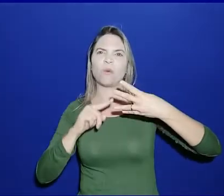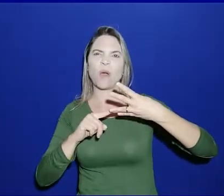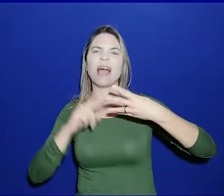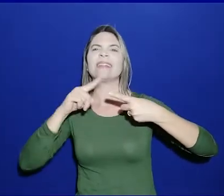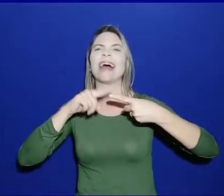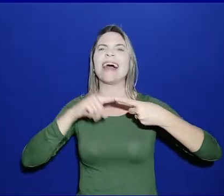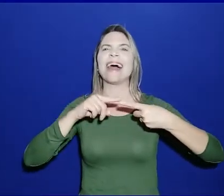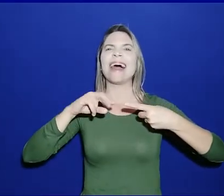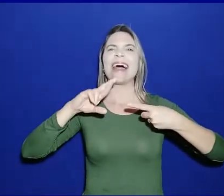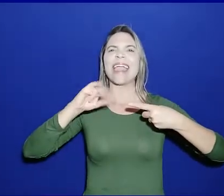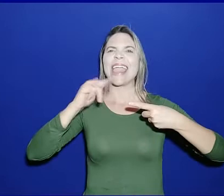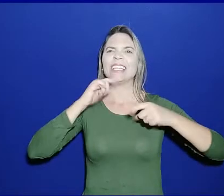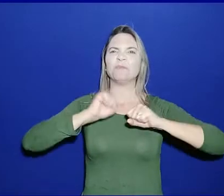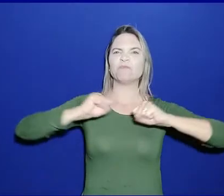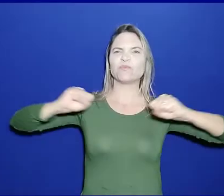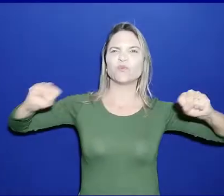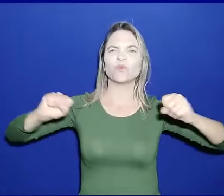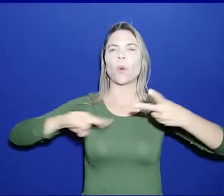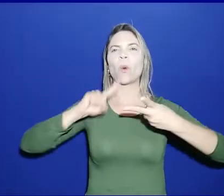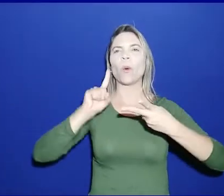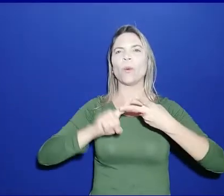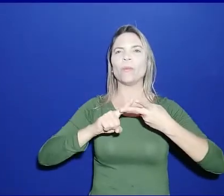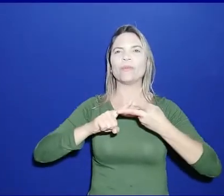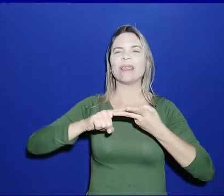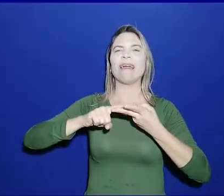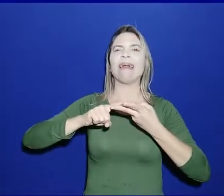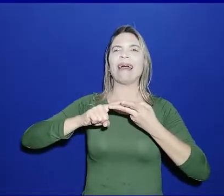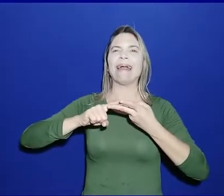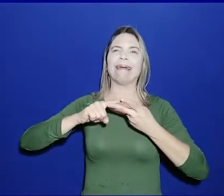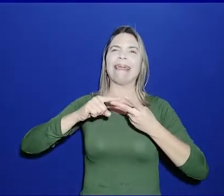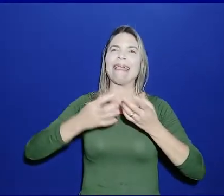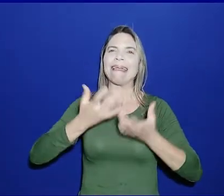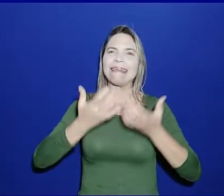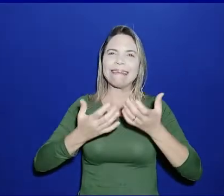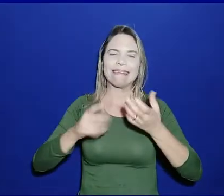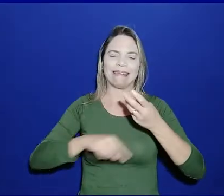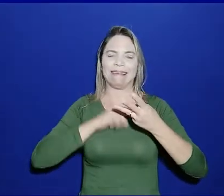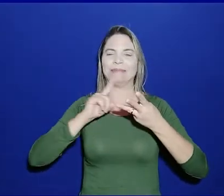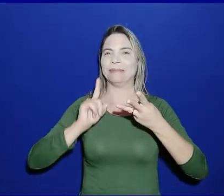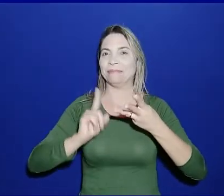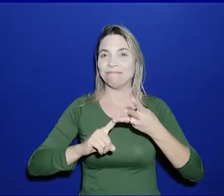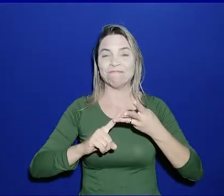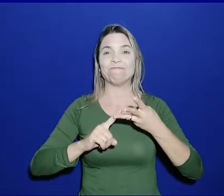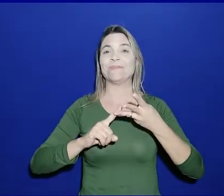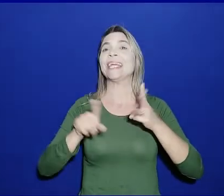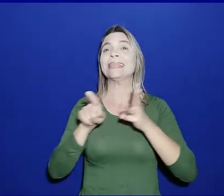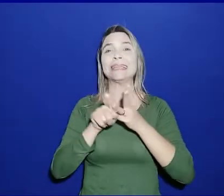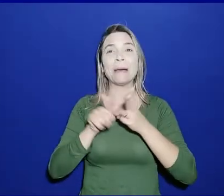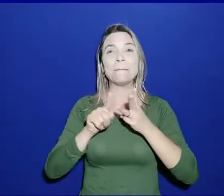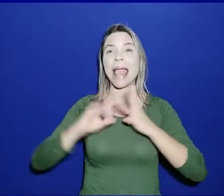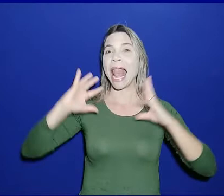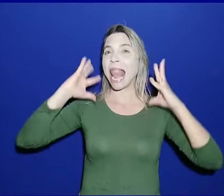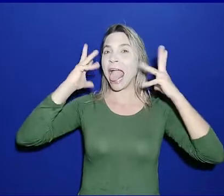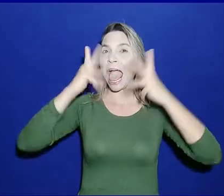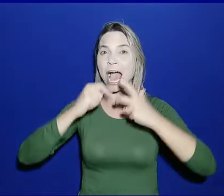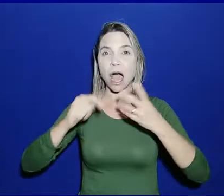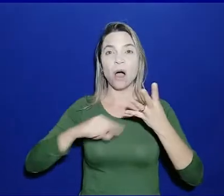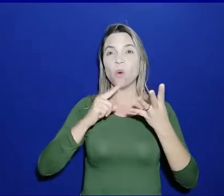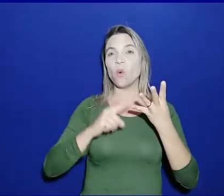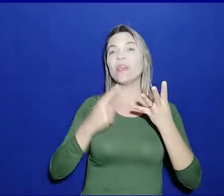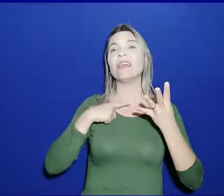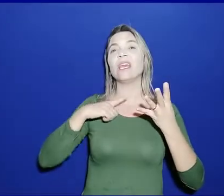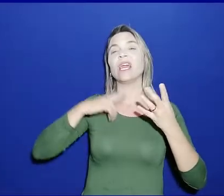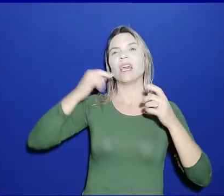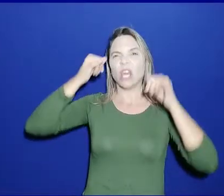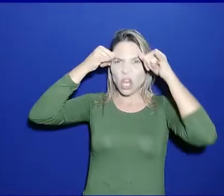rede, grelha, leão. Ela foi exposta por fim a touros, que a mataram